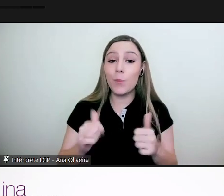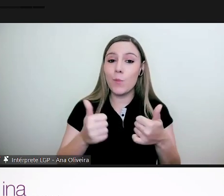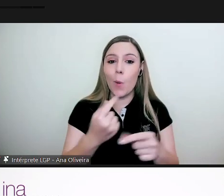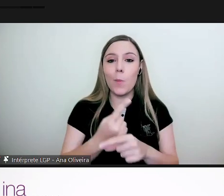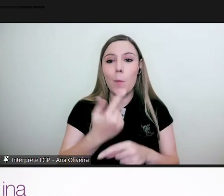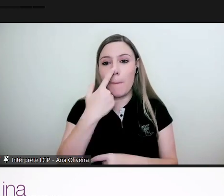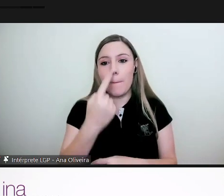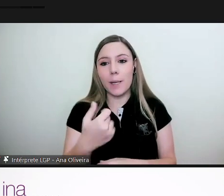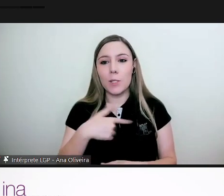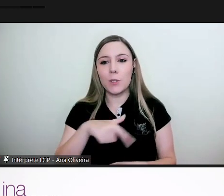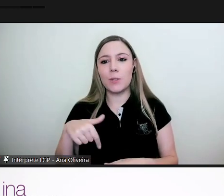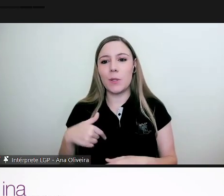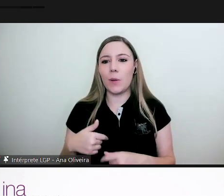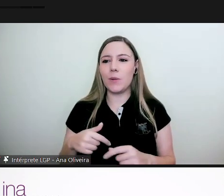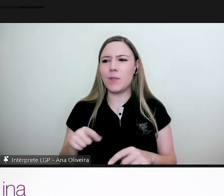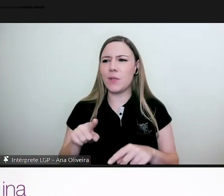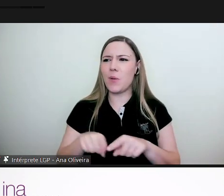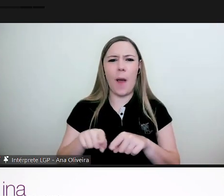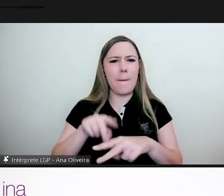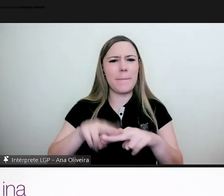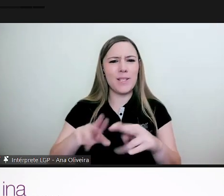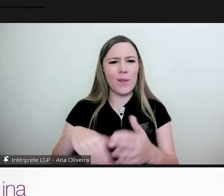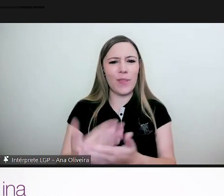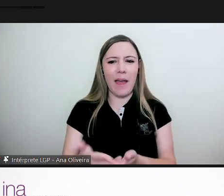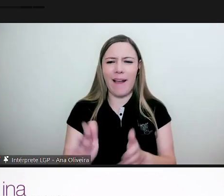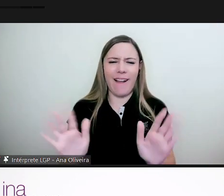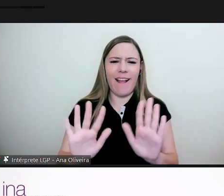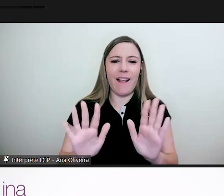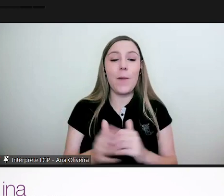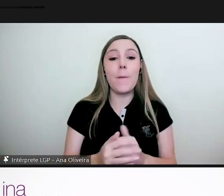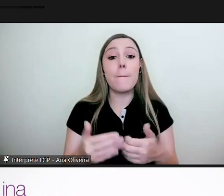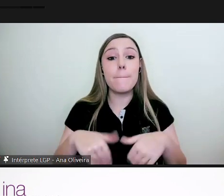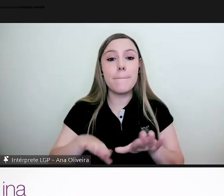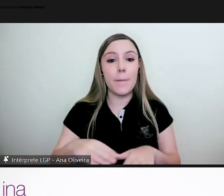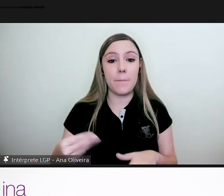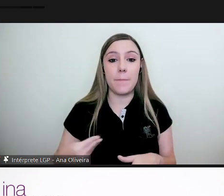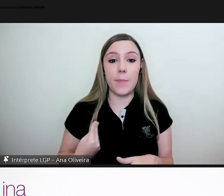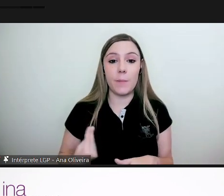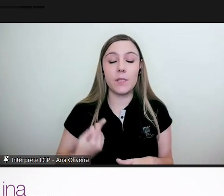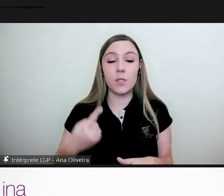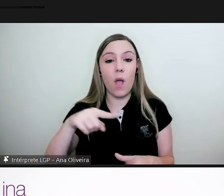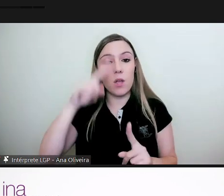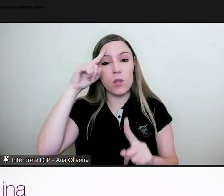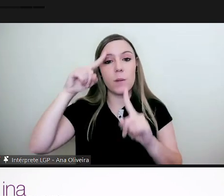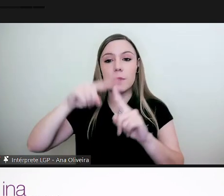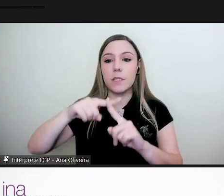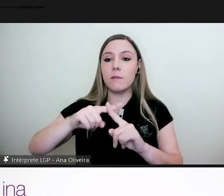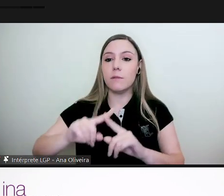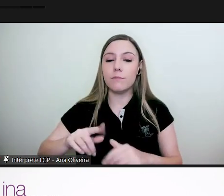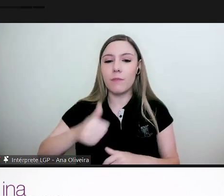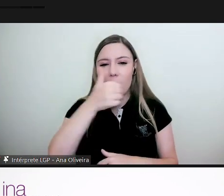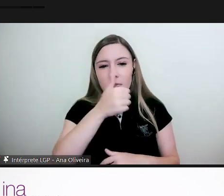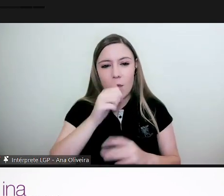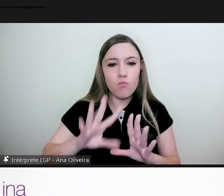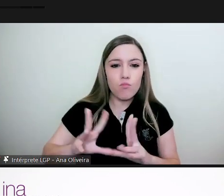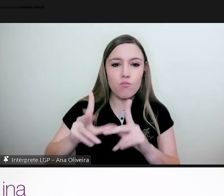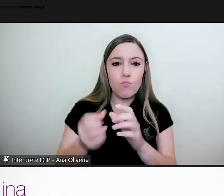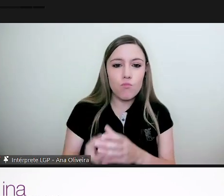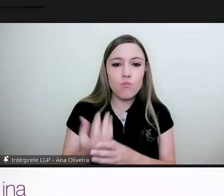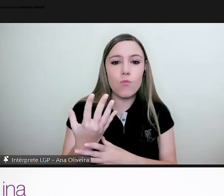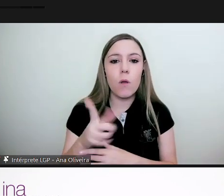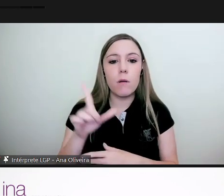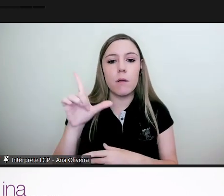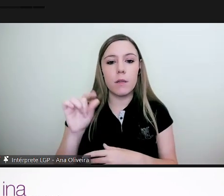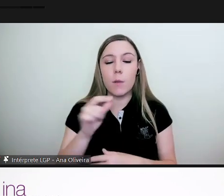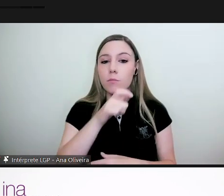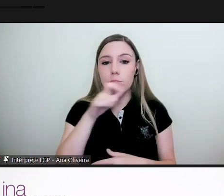a oferecer-lhes uma prisão. Mas, de facto, é esta preocupação em desenvolver atividades e fixar compromissos com